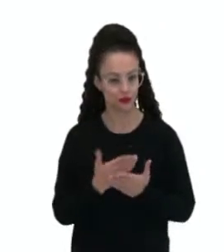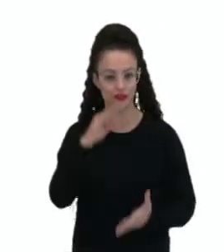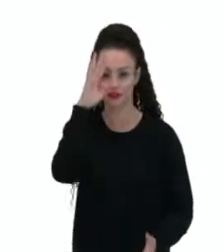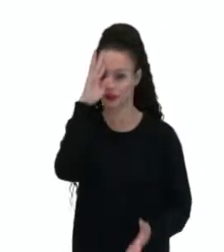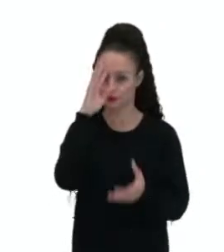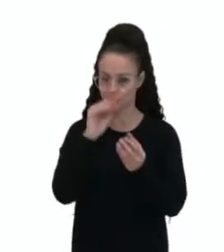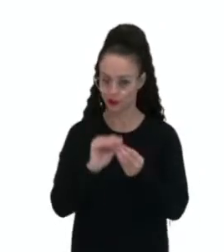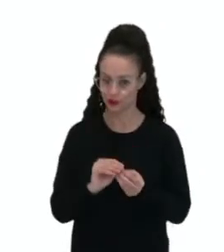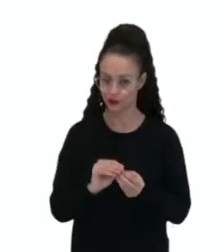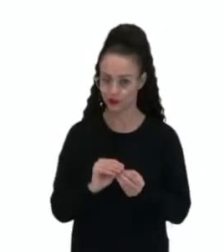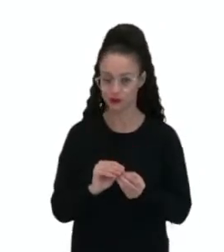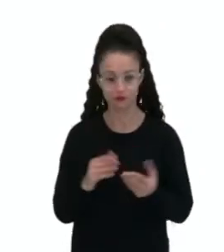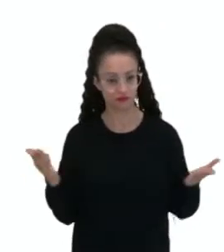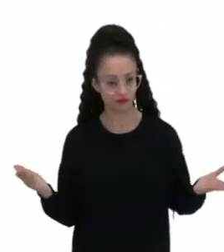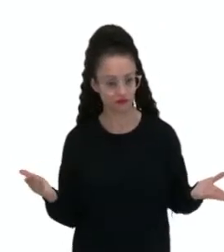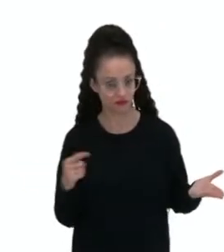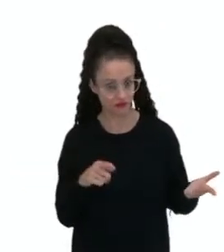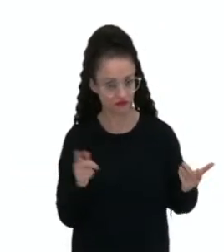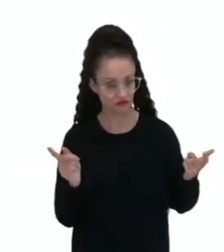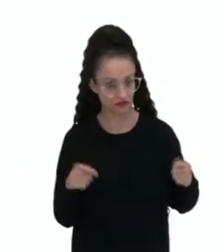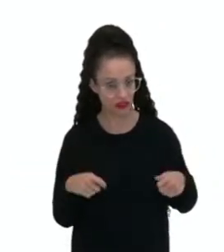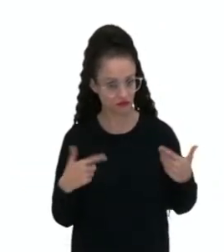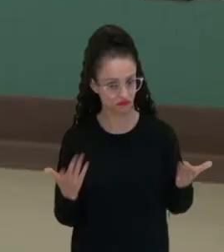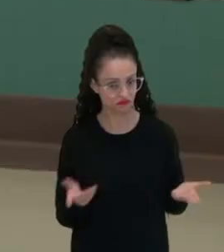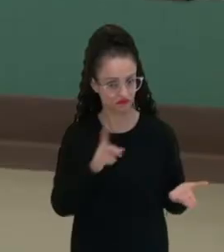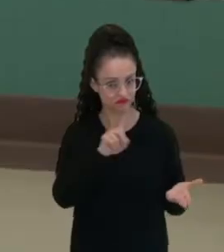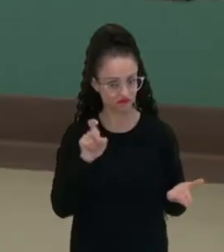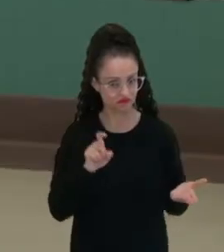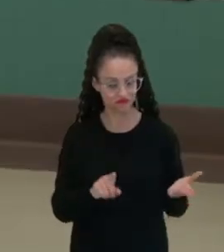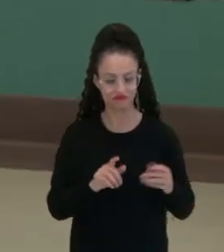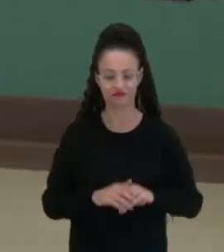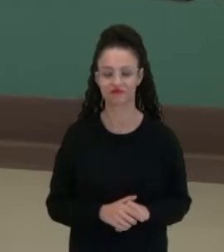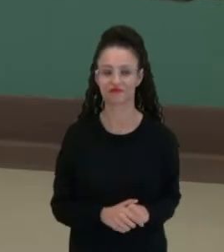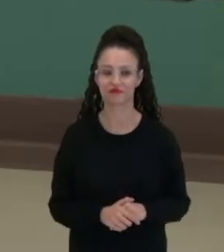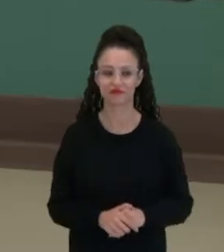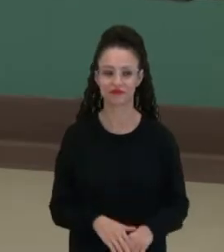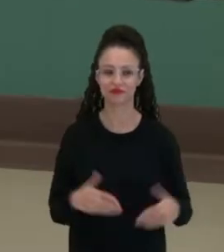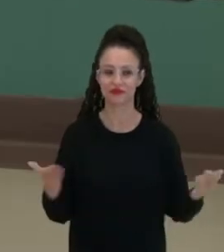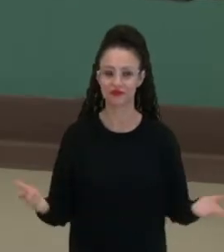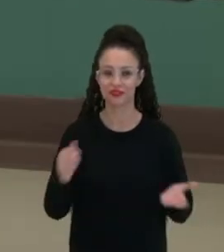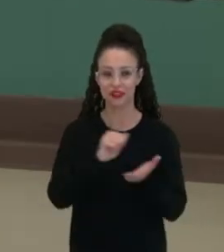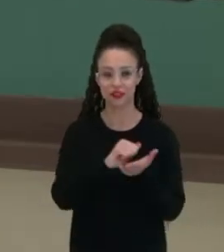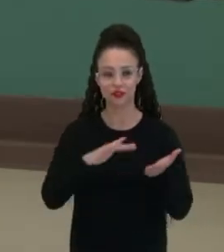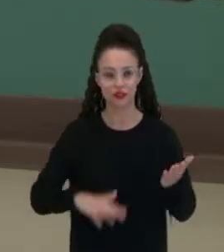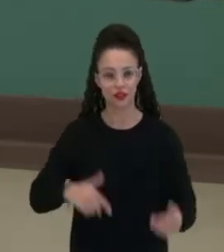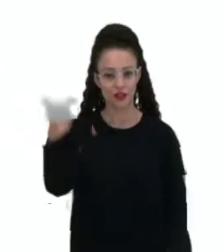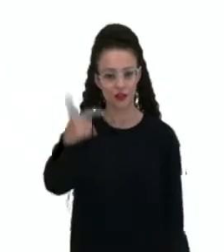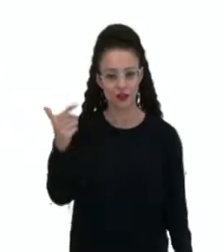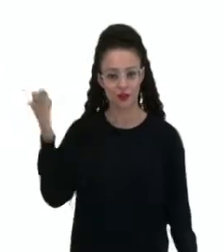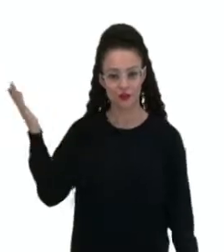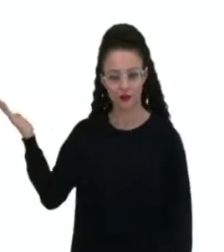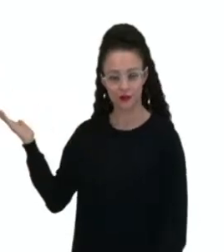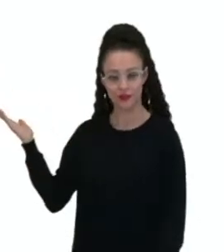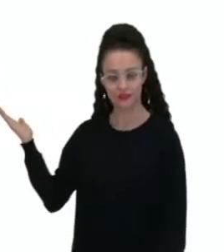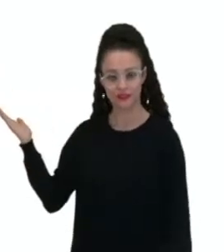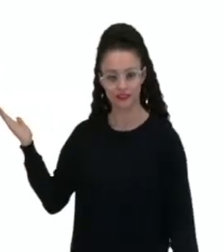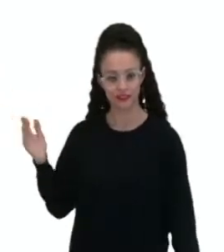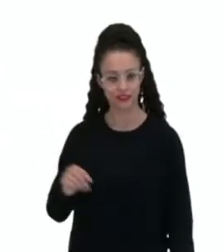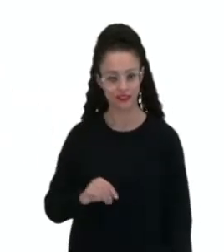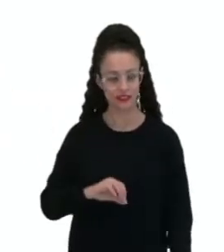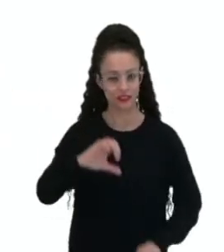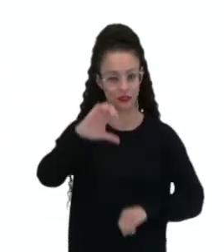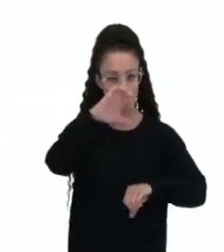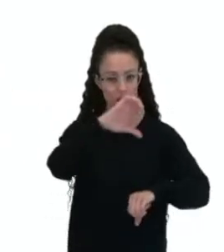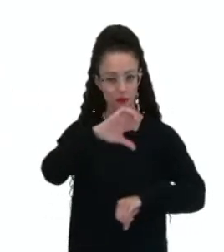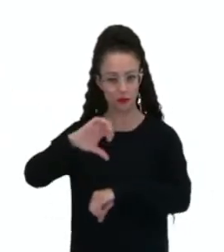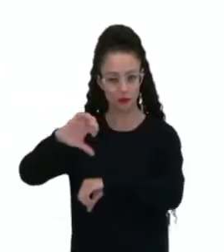compreendidos, se é que isso é possível. Com isso, a atividade 2 tem uma série